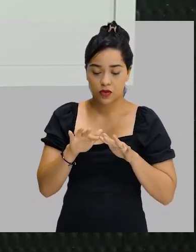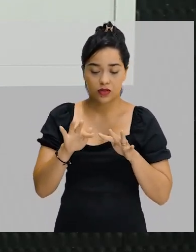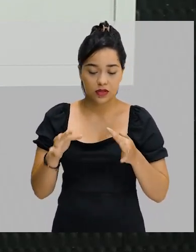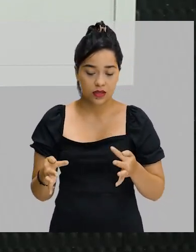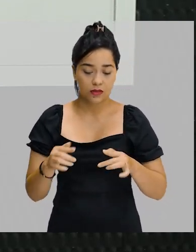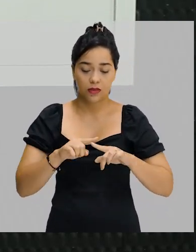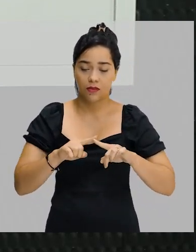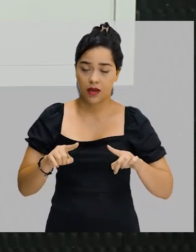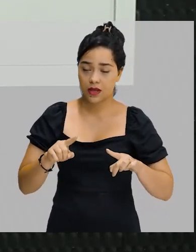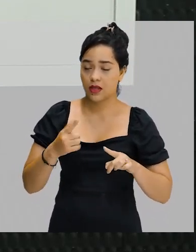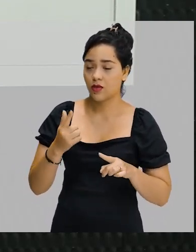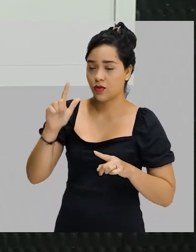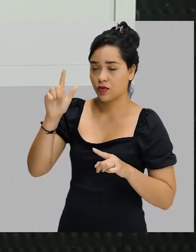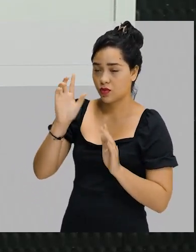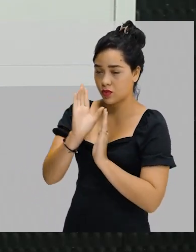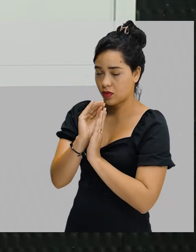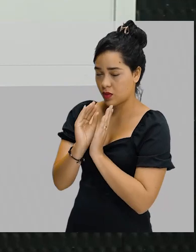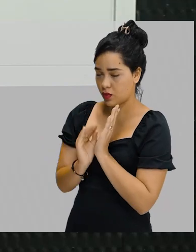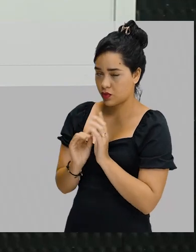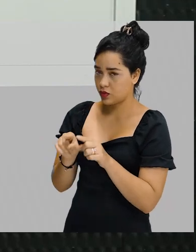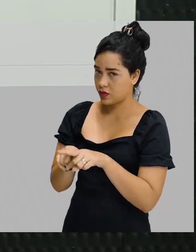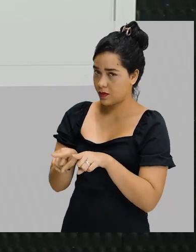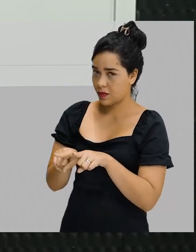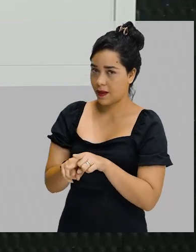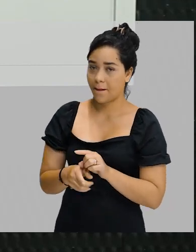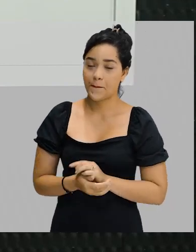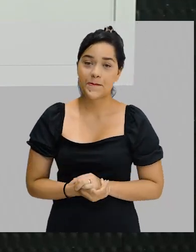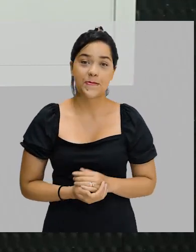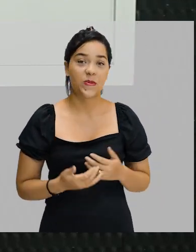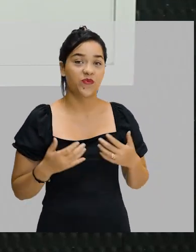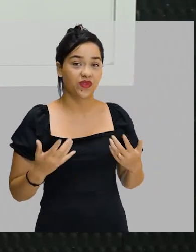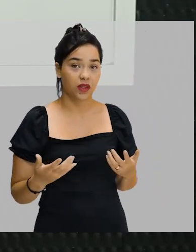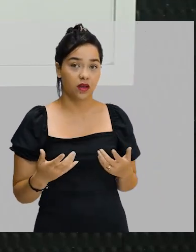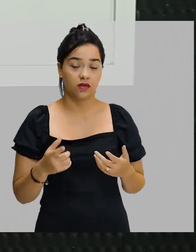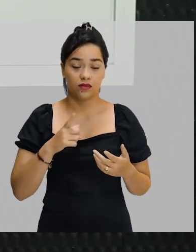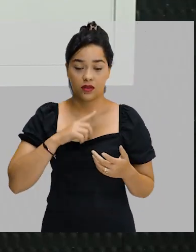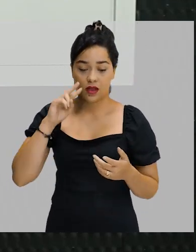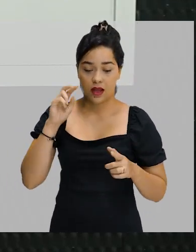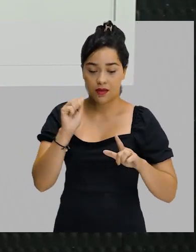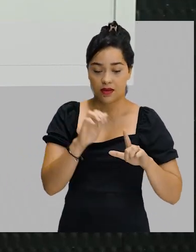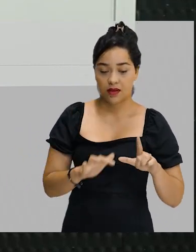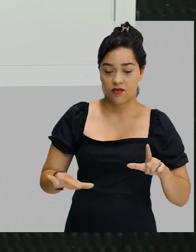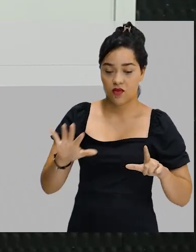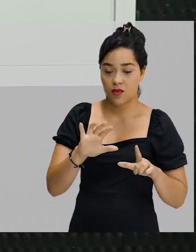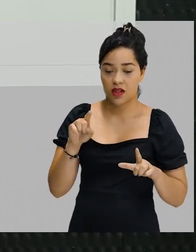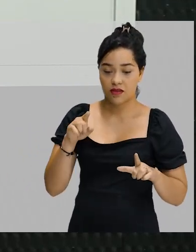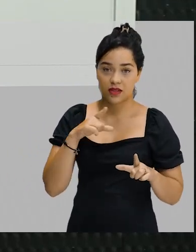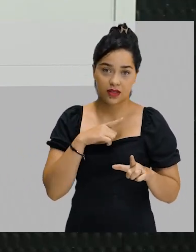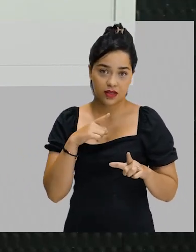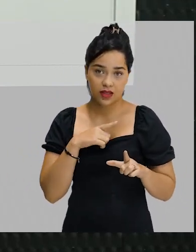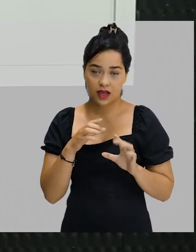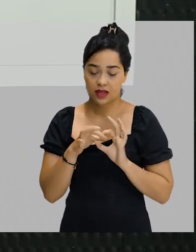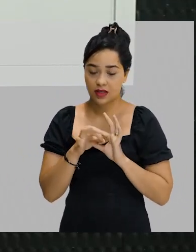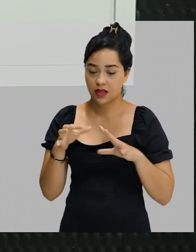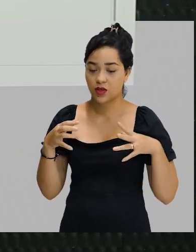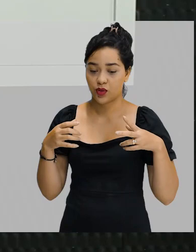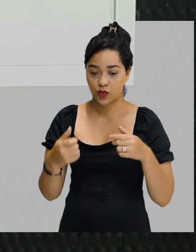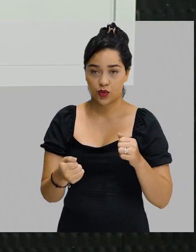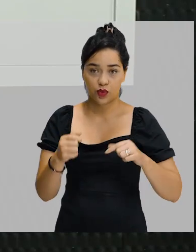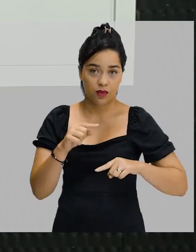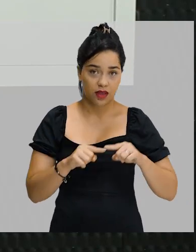né? Mas em outros conteúdos também, tá ok? Então, acessa lá a plataforma Gonçalves Dias, lá você vai ter acesso a todo esse